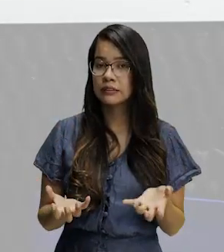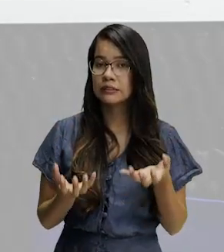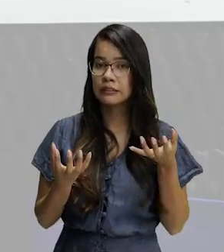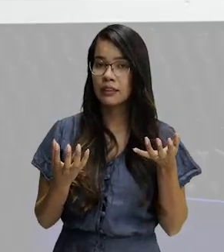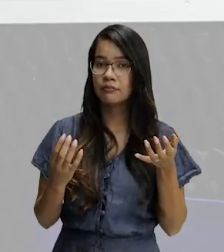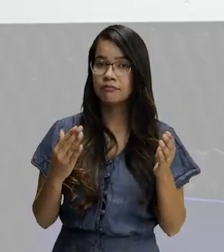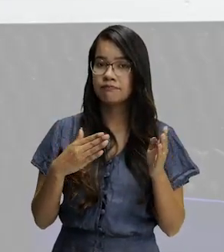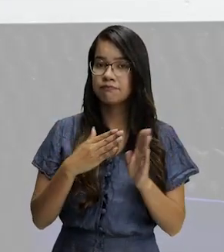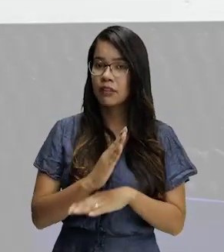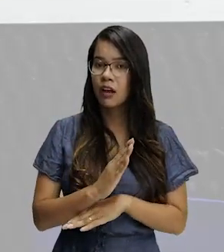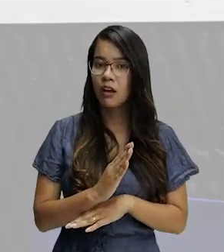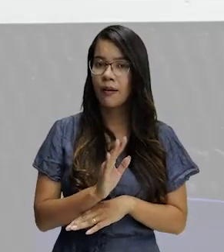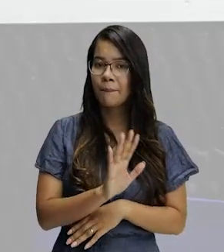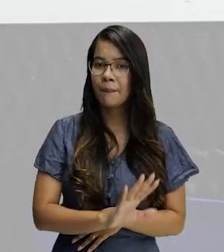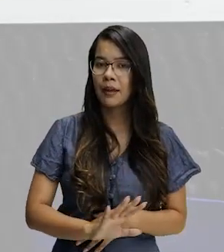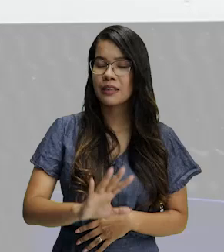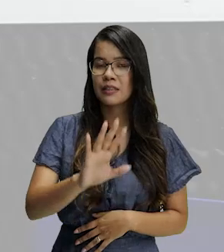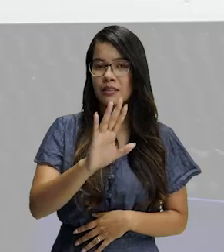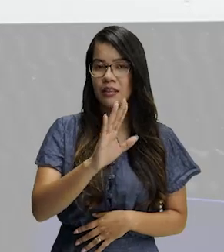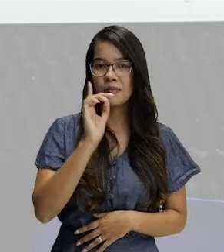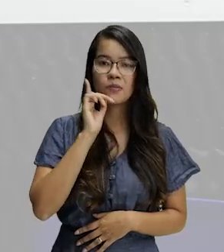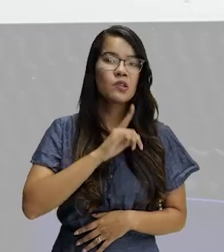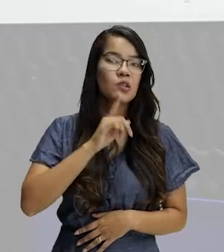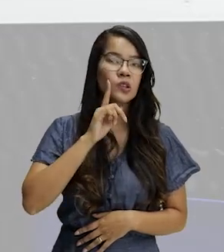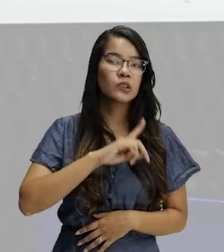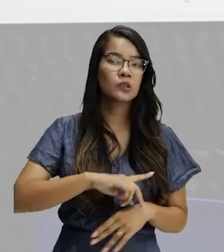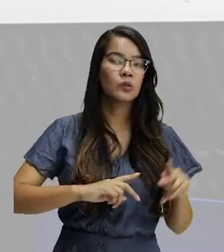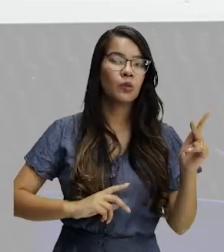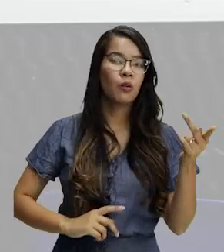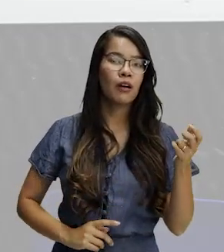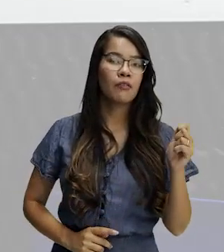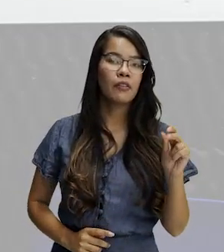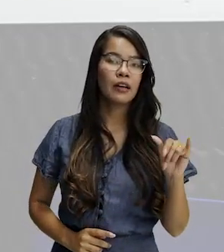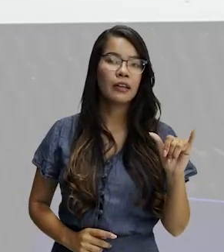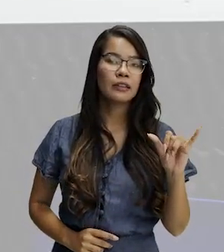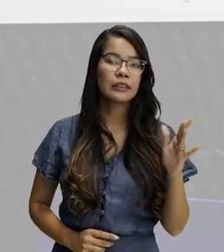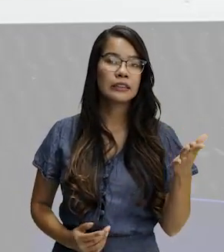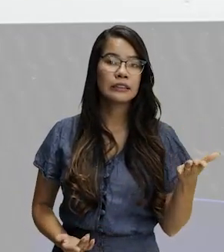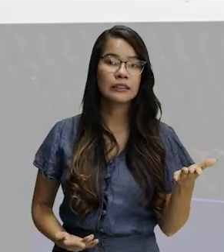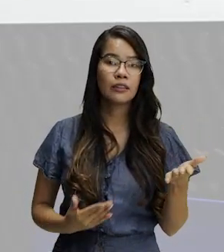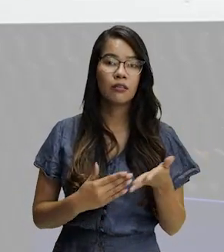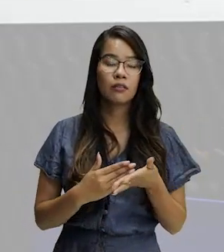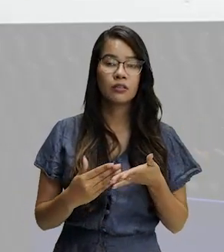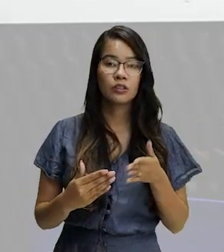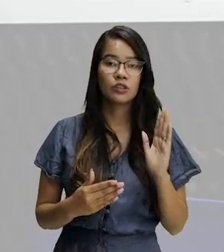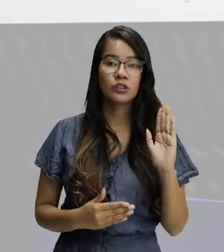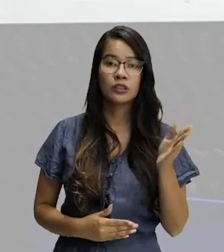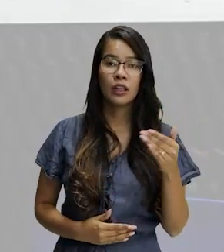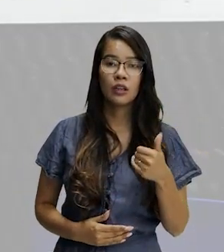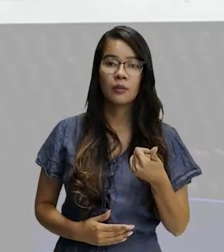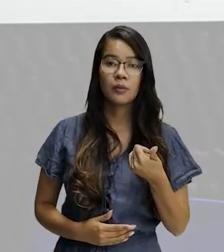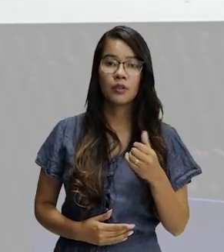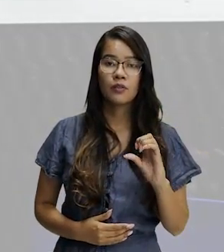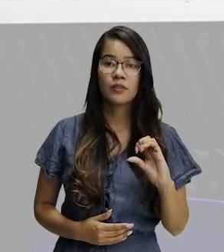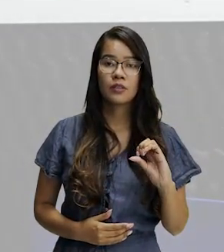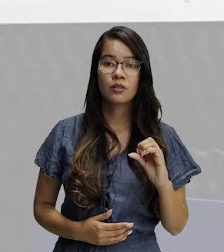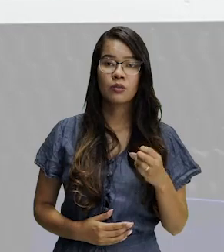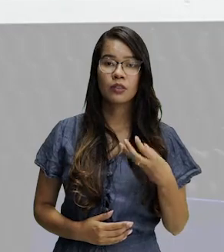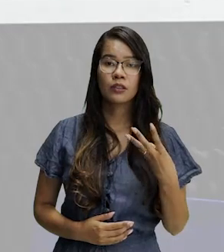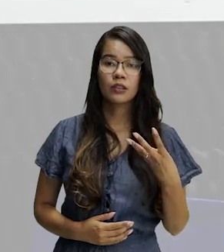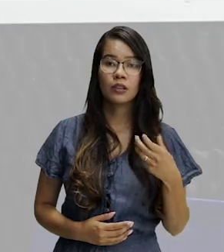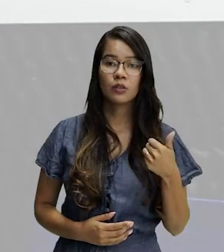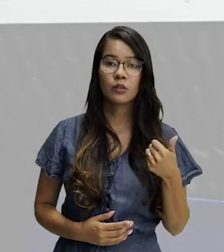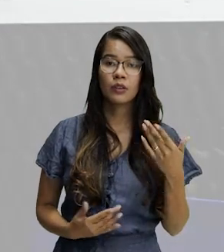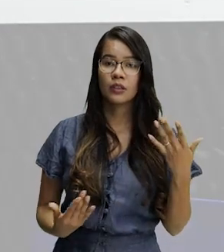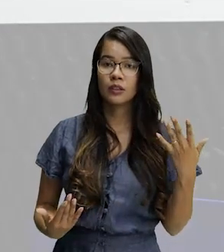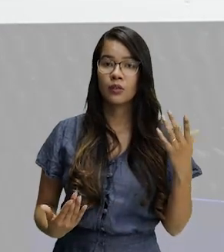base norte-americana no Havaí, no Pacífico, e a partir dali, já é em 1941, aí sim, aí os Estados Unidos